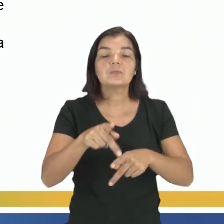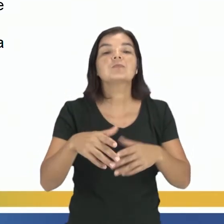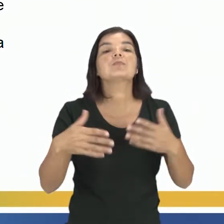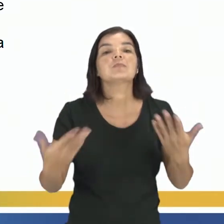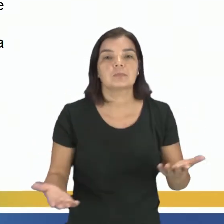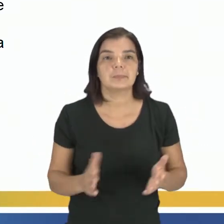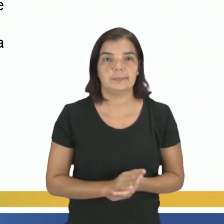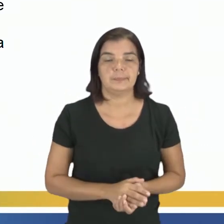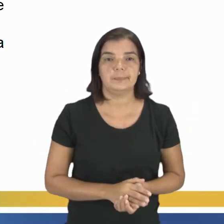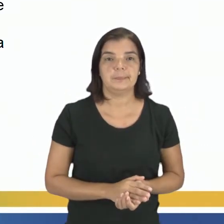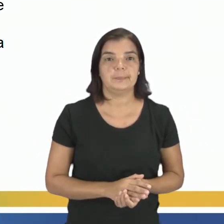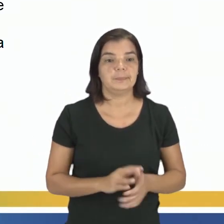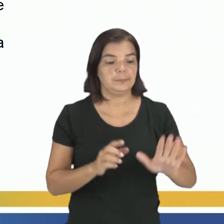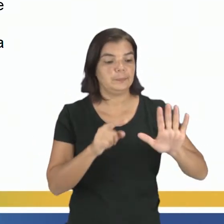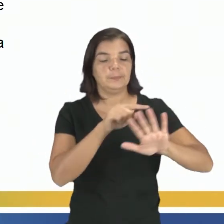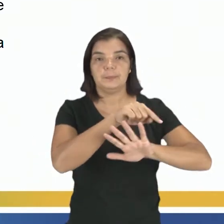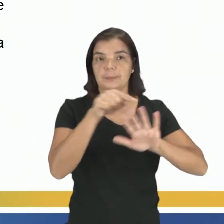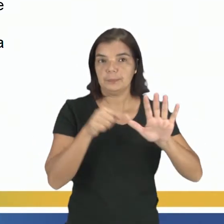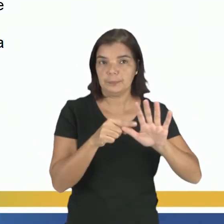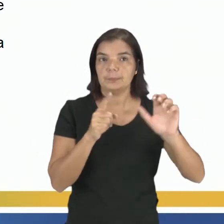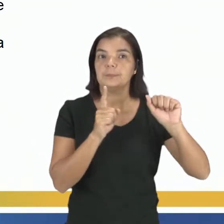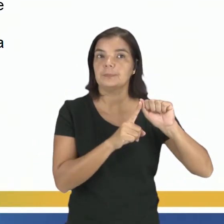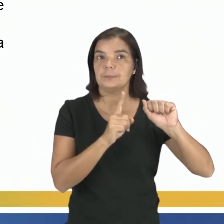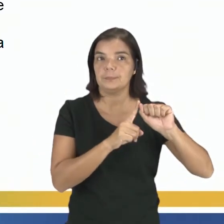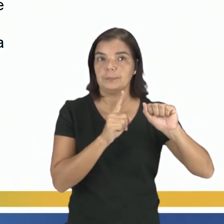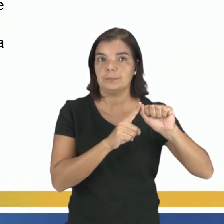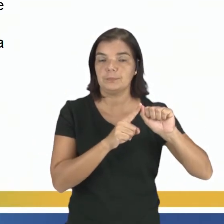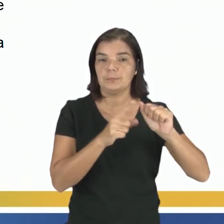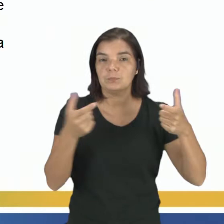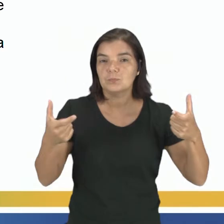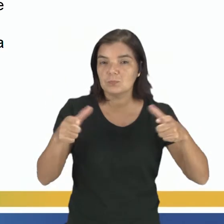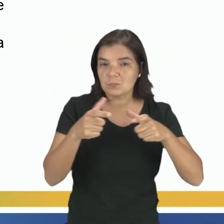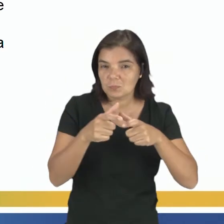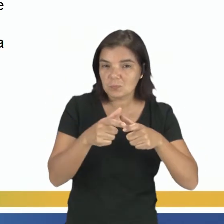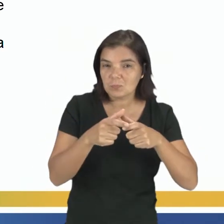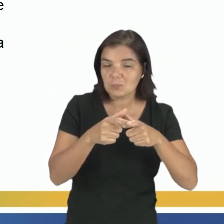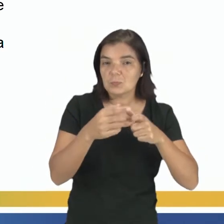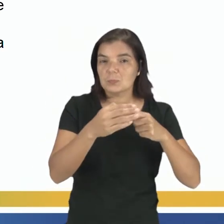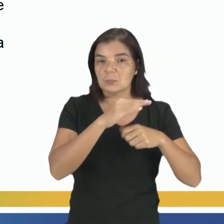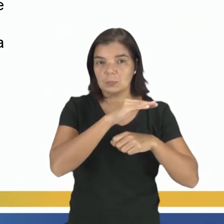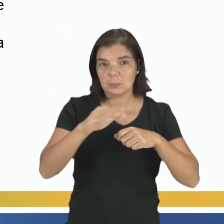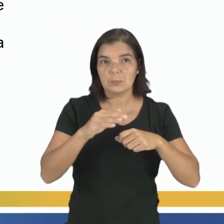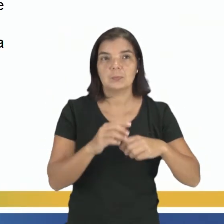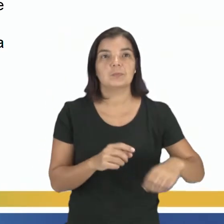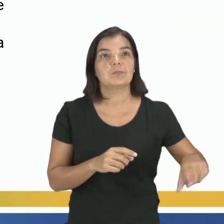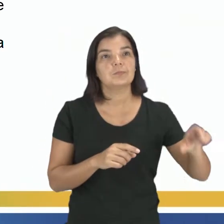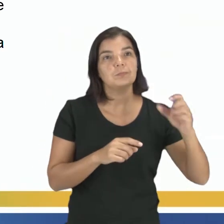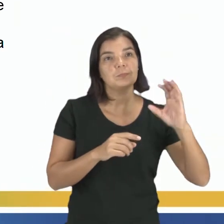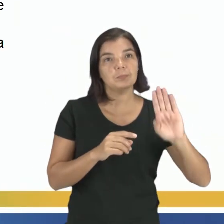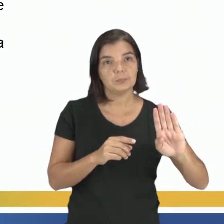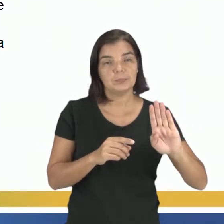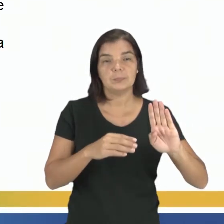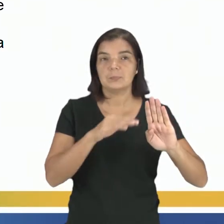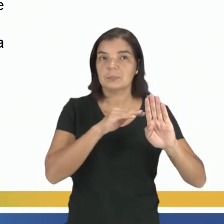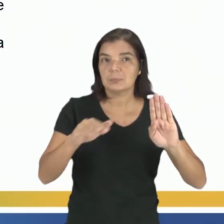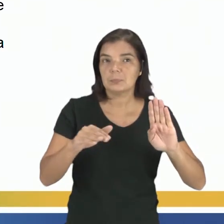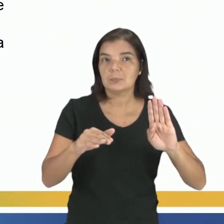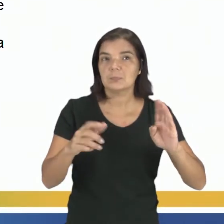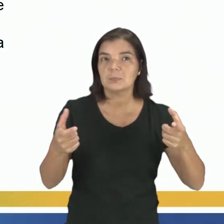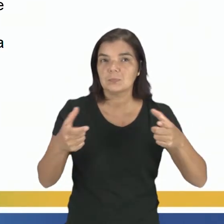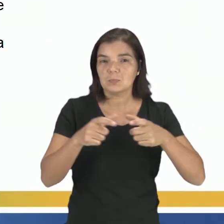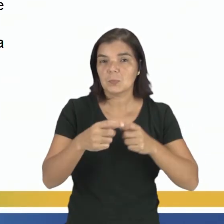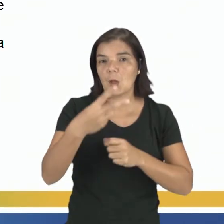será, temos 5 alternativas. A, reduzida a 1/3, B, reduzida a metade, C, reduzida